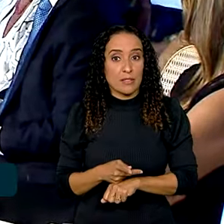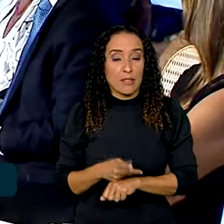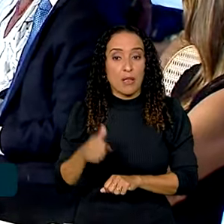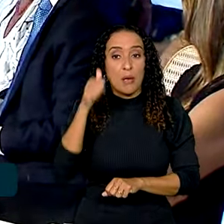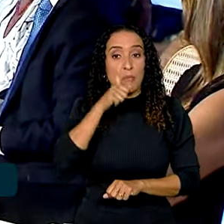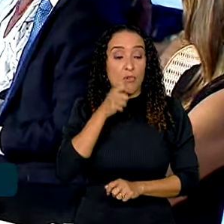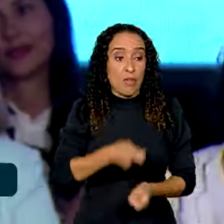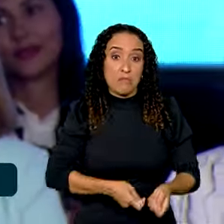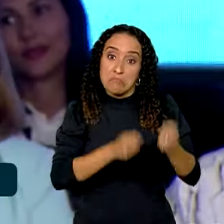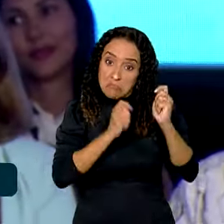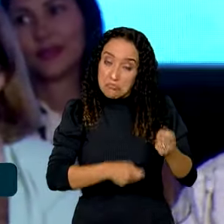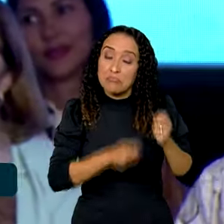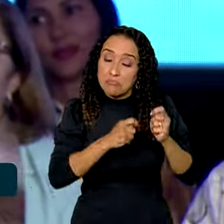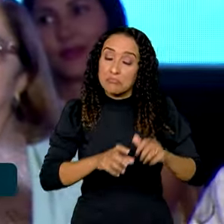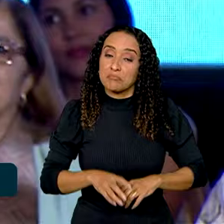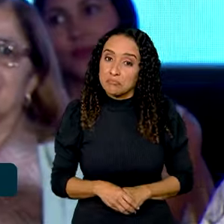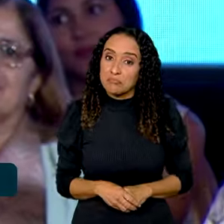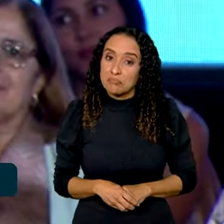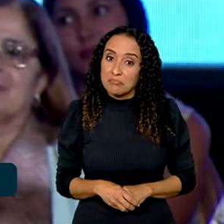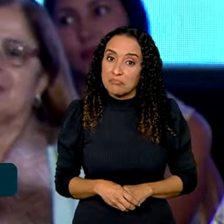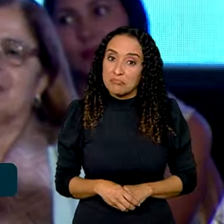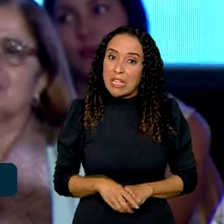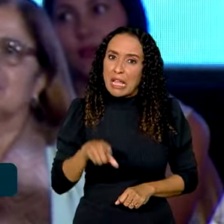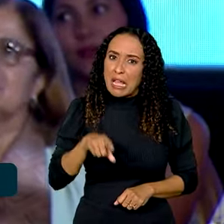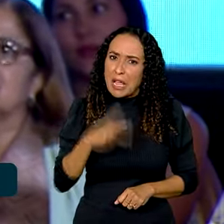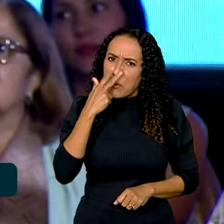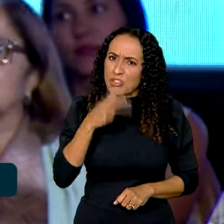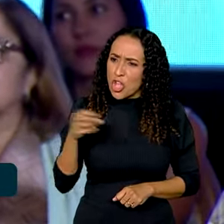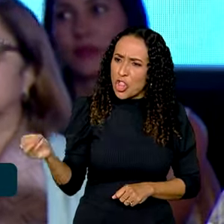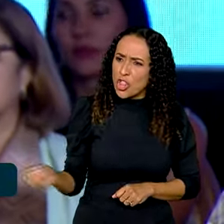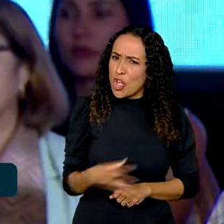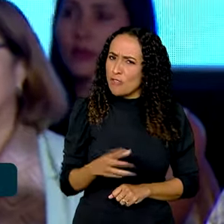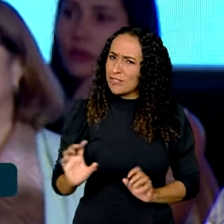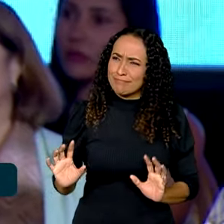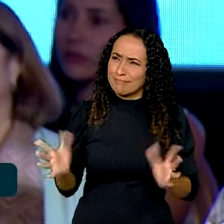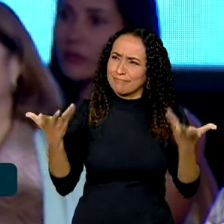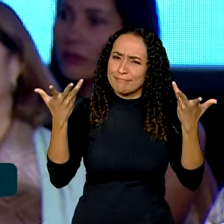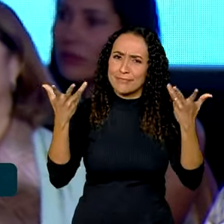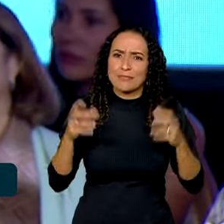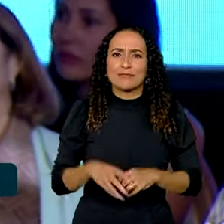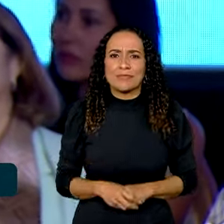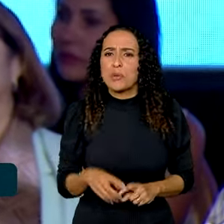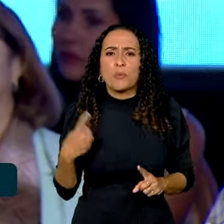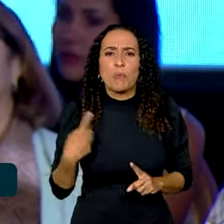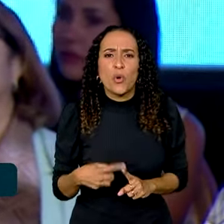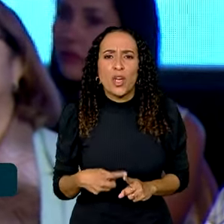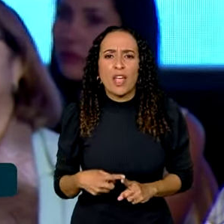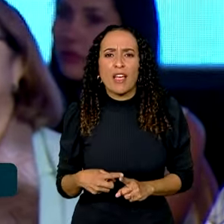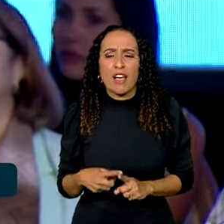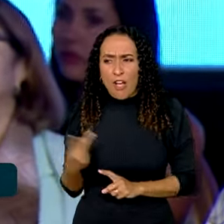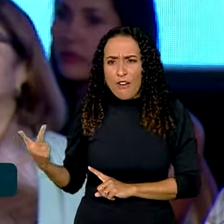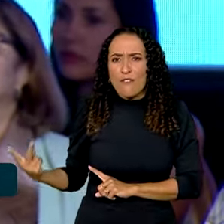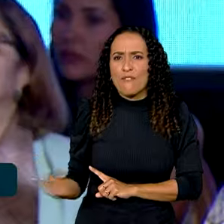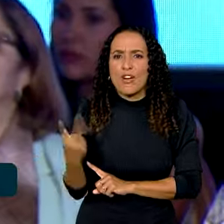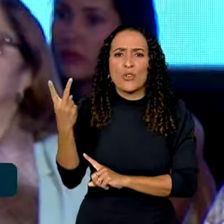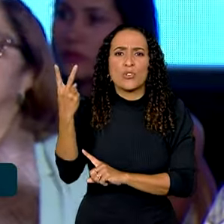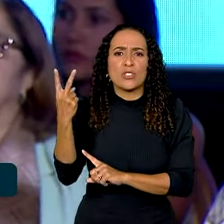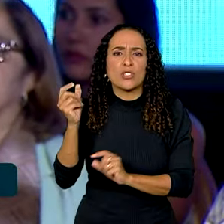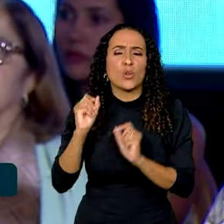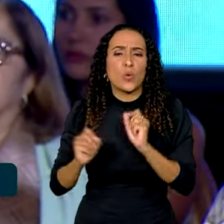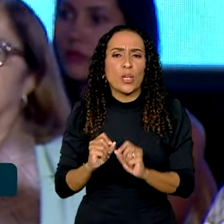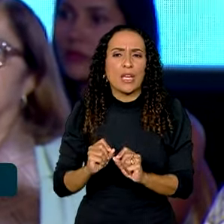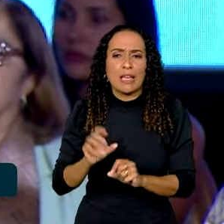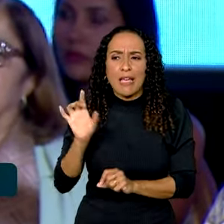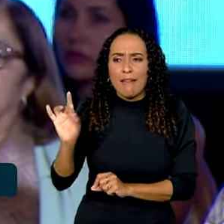mulheres pescadoras. Essa acho que é uma novidade extraordinária, porque valoriza o feito